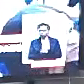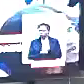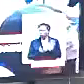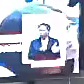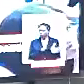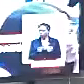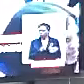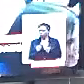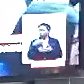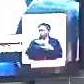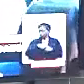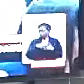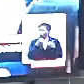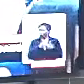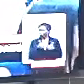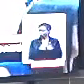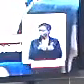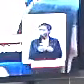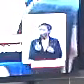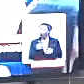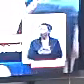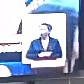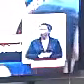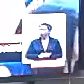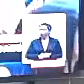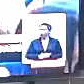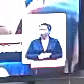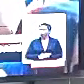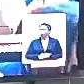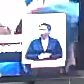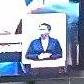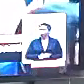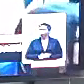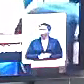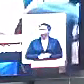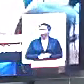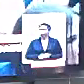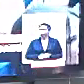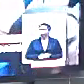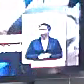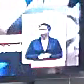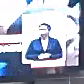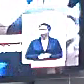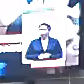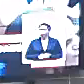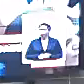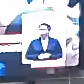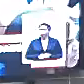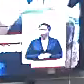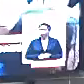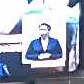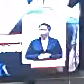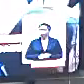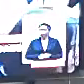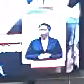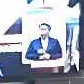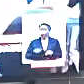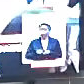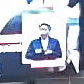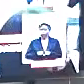dos ônibus a o o porte da do